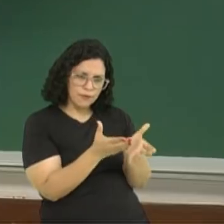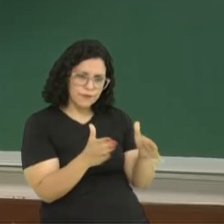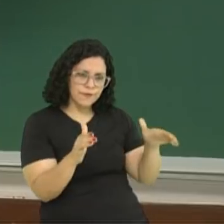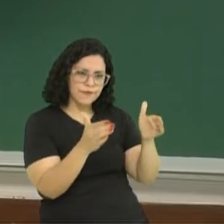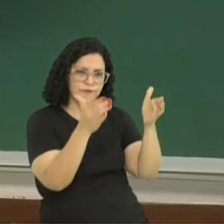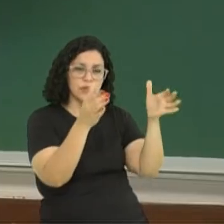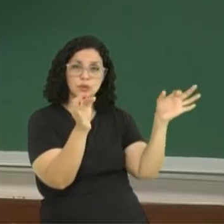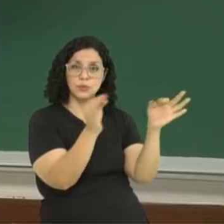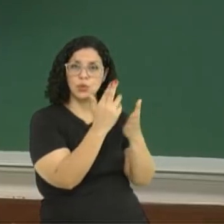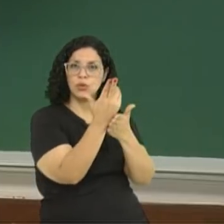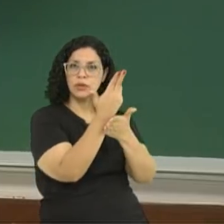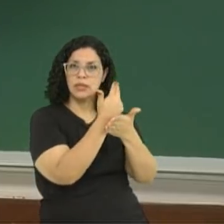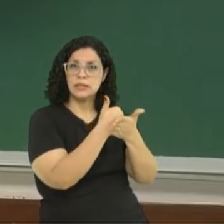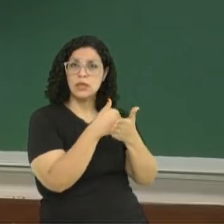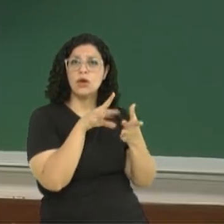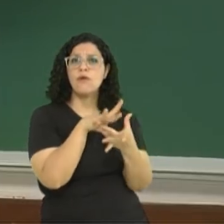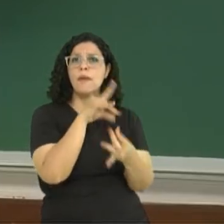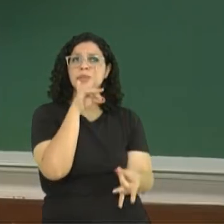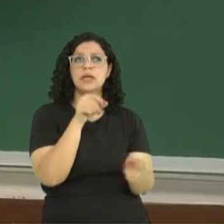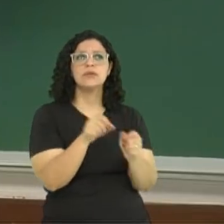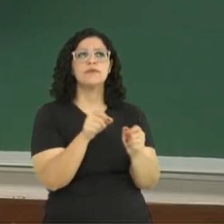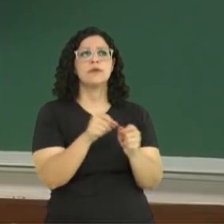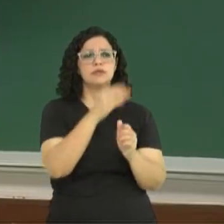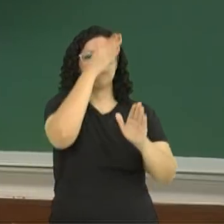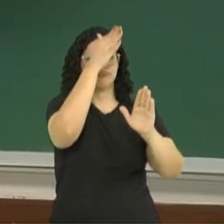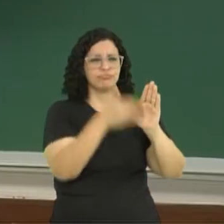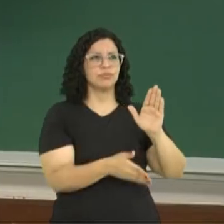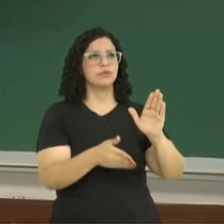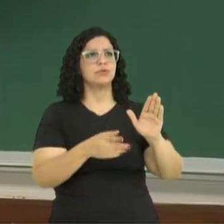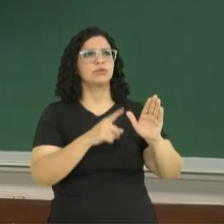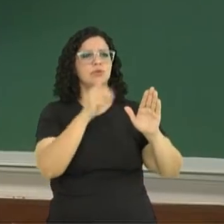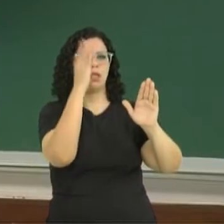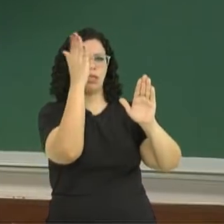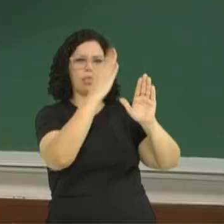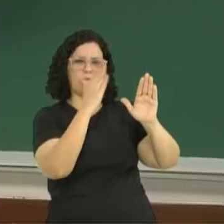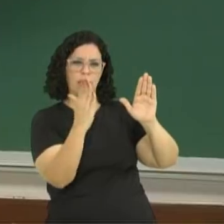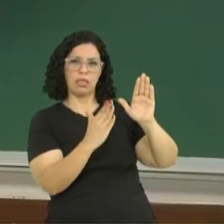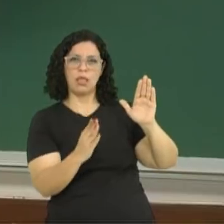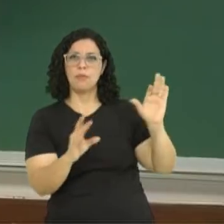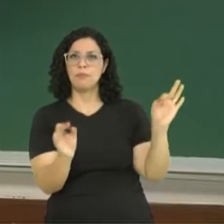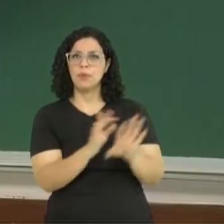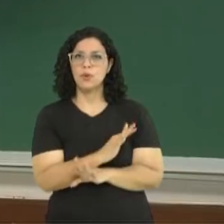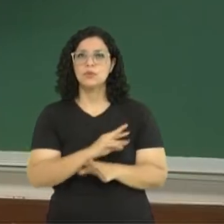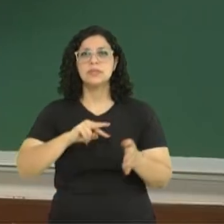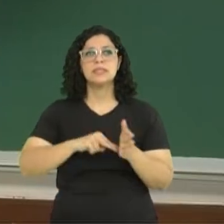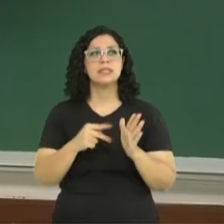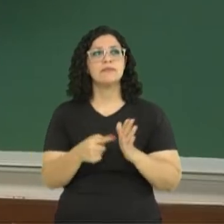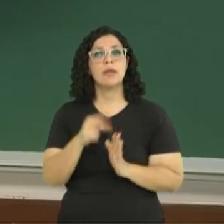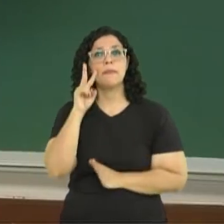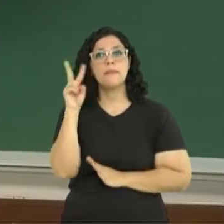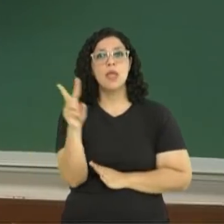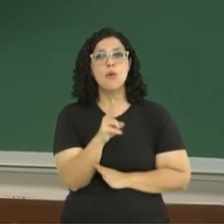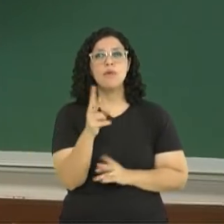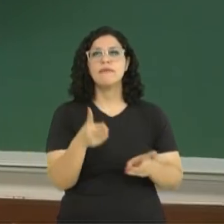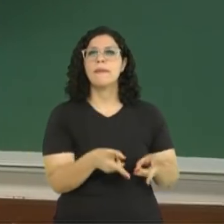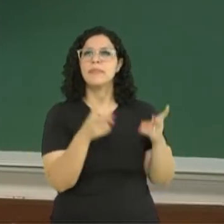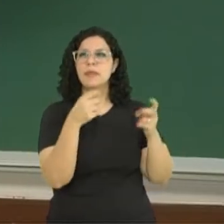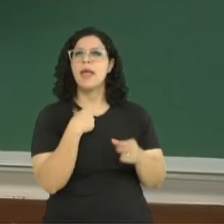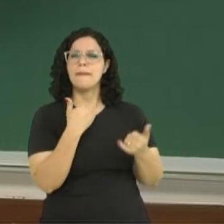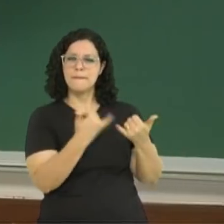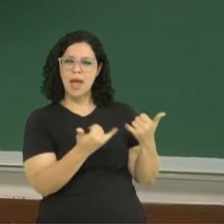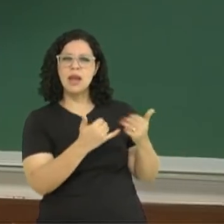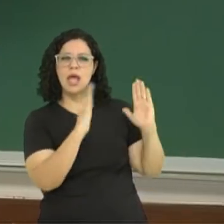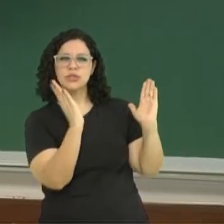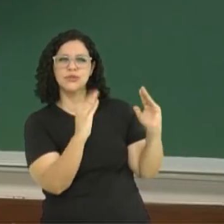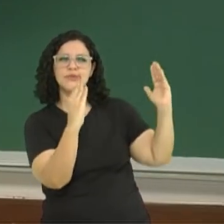vou fazer o seguinte, eu vou fazer esse vaso abstrato. O que eu faço? Pego esse vaso, corto na metade e faço somente a linha de um lado. Por quê? O meu olhar vai sugerir o outro